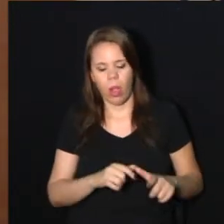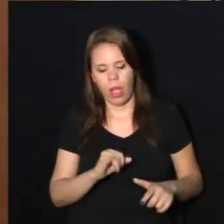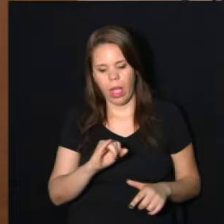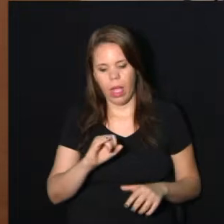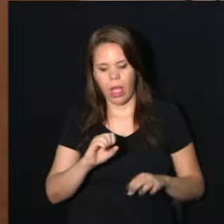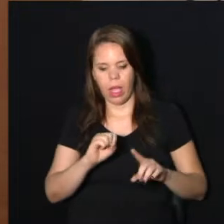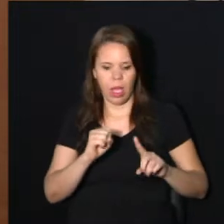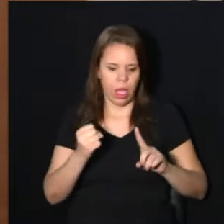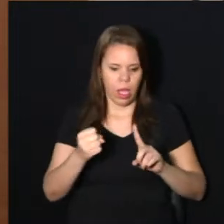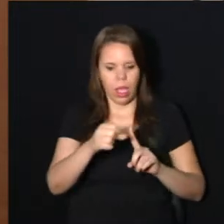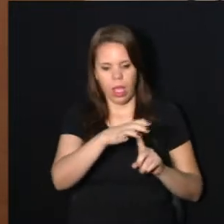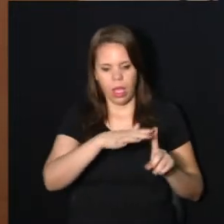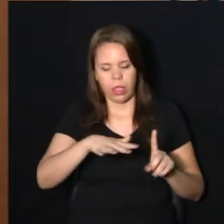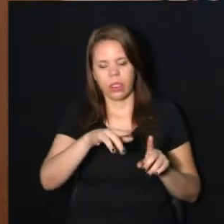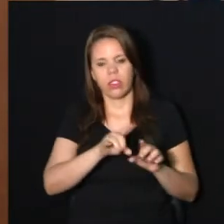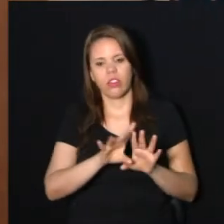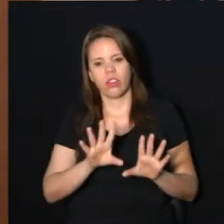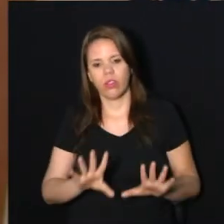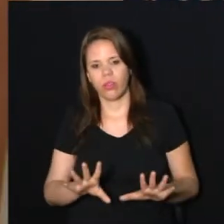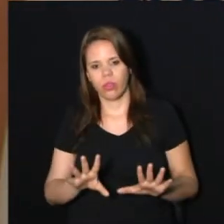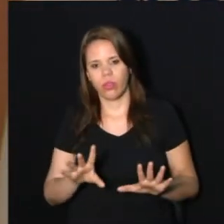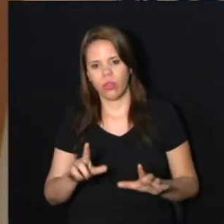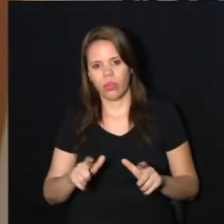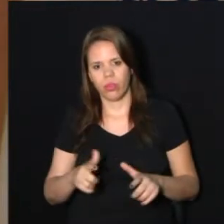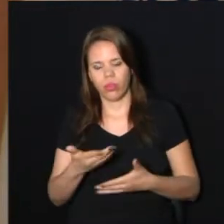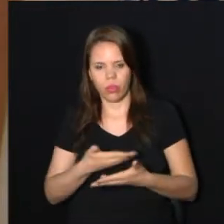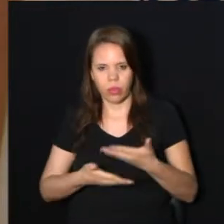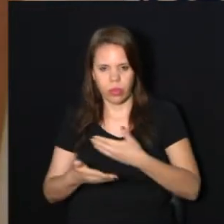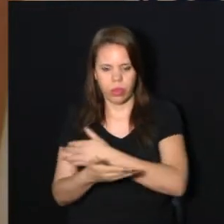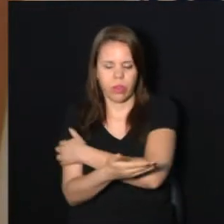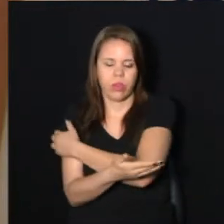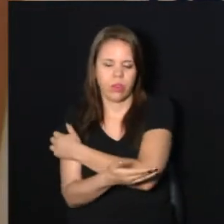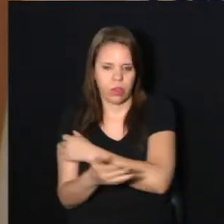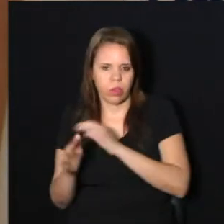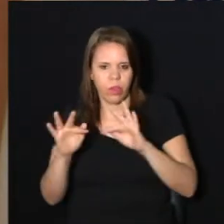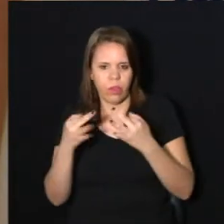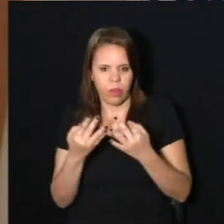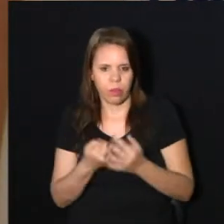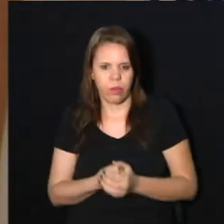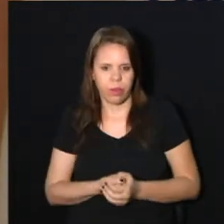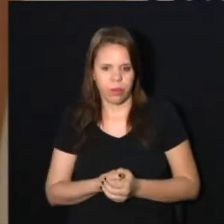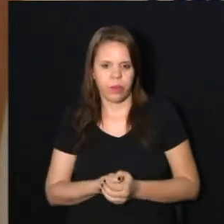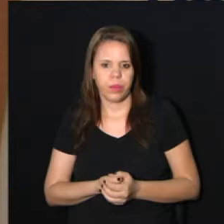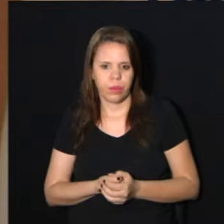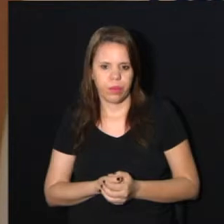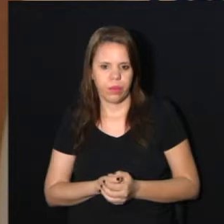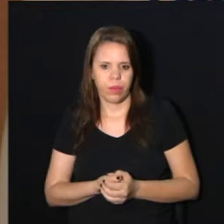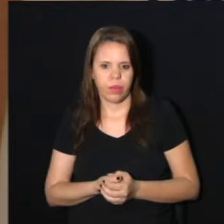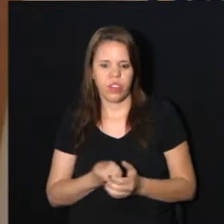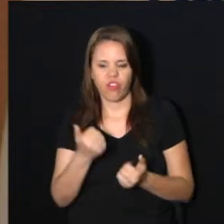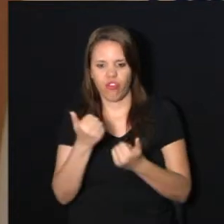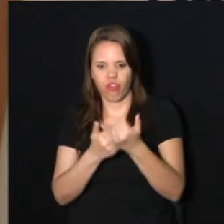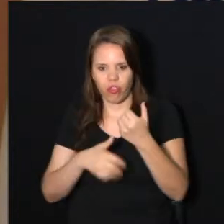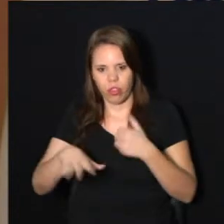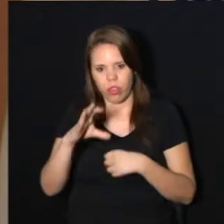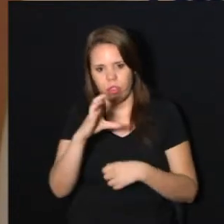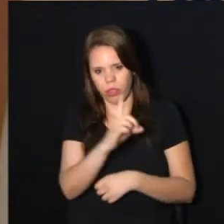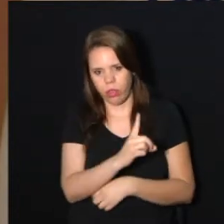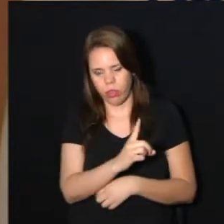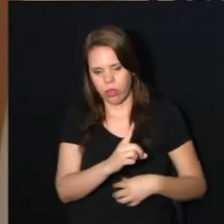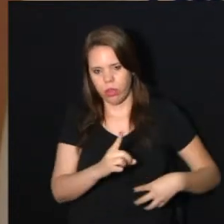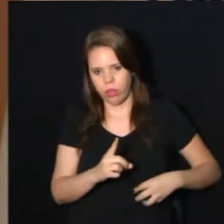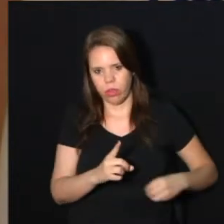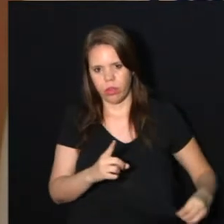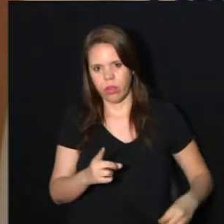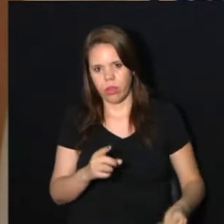escola. Esse é o momento que tem que ser compartilhado com a família, com a direção, coordenação, com